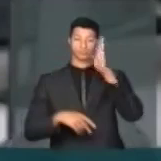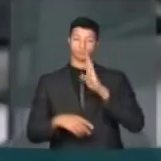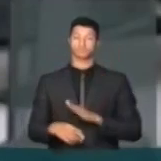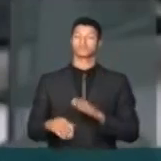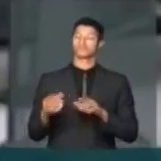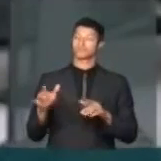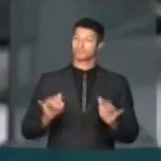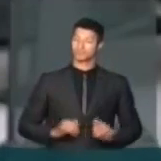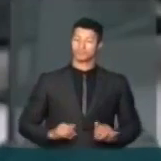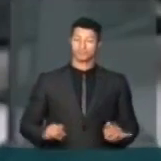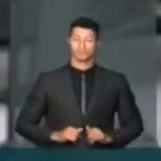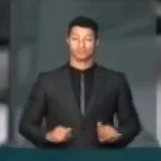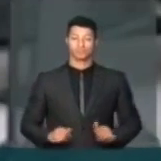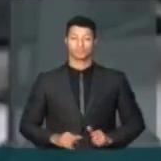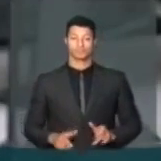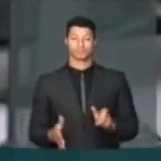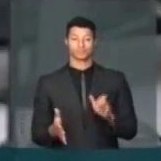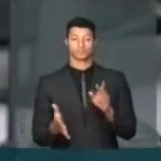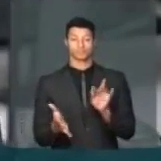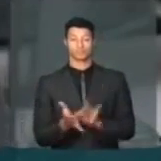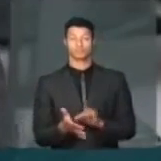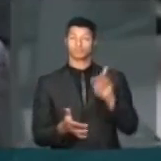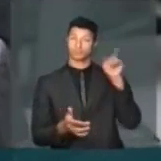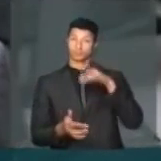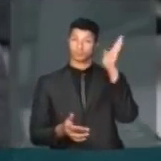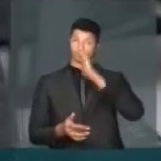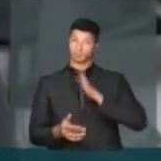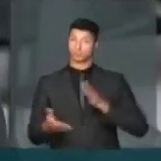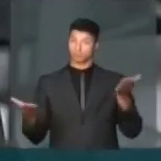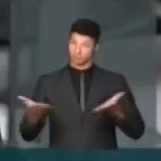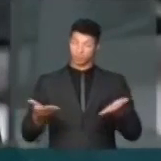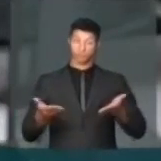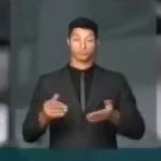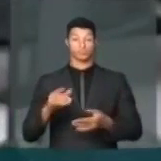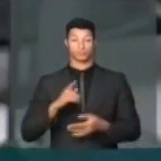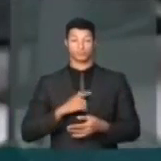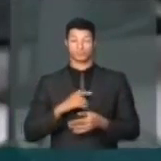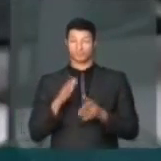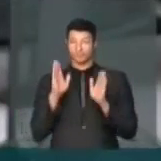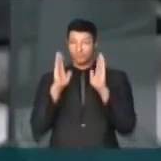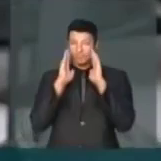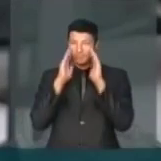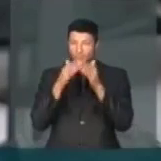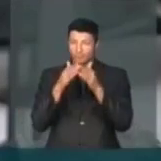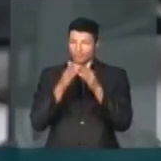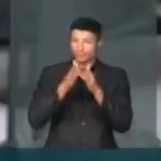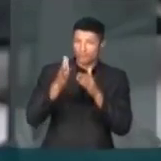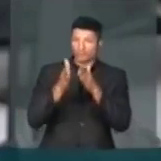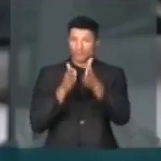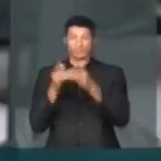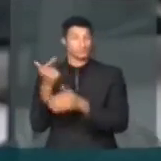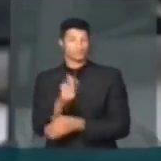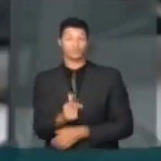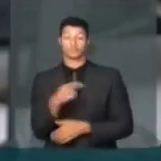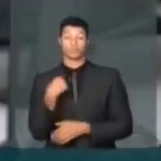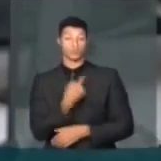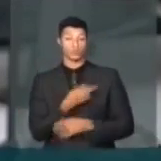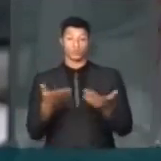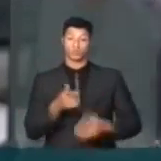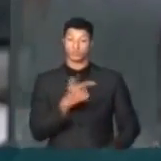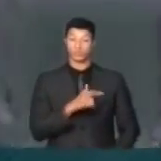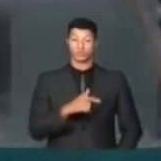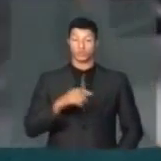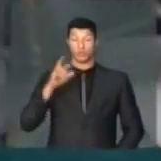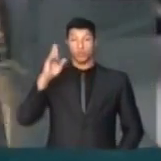está enfrentando. O fato é que o Brasil hoje encontra-se no beco sem saída. Nós não temos hoje